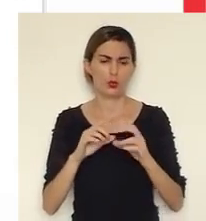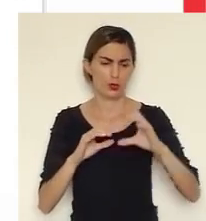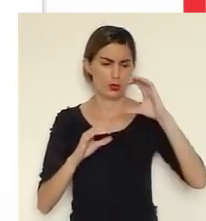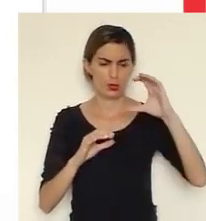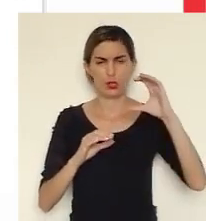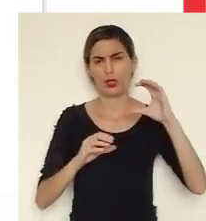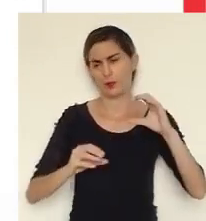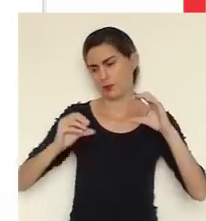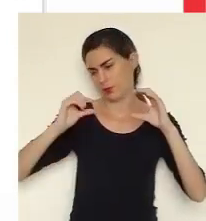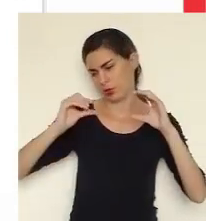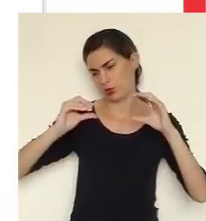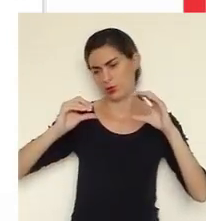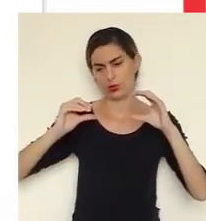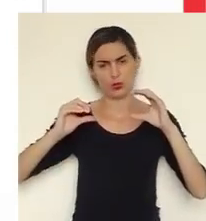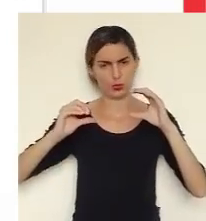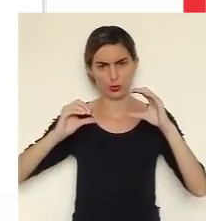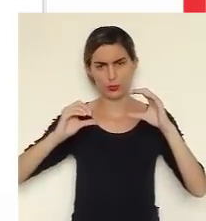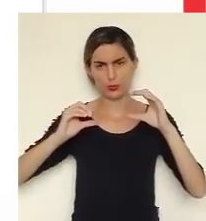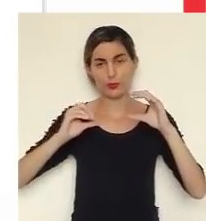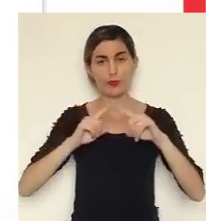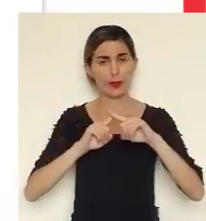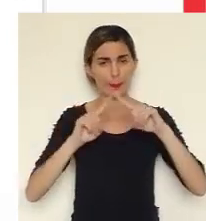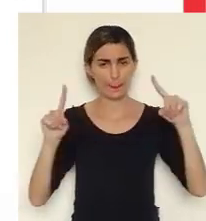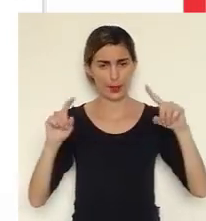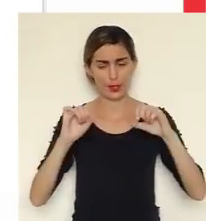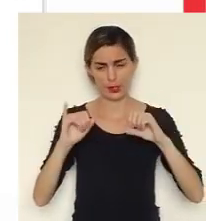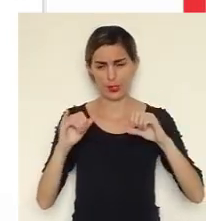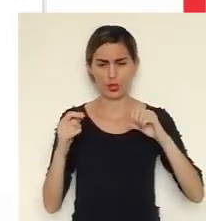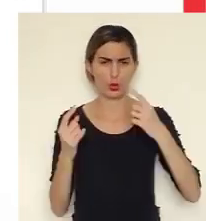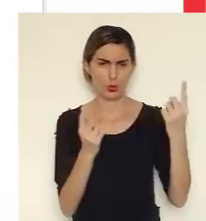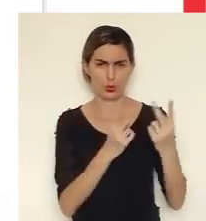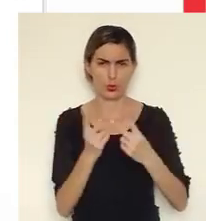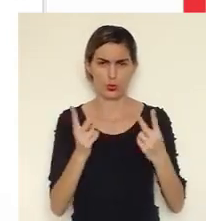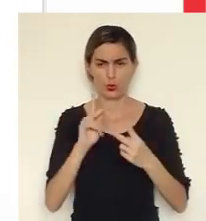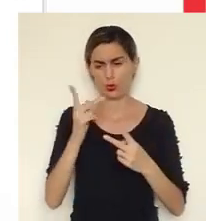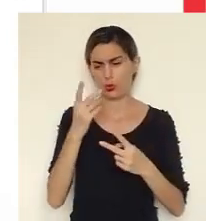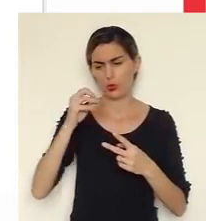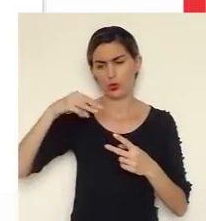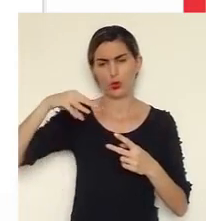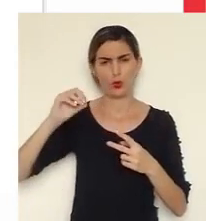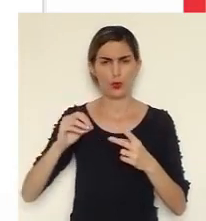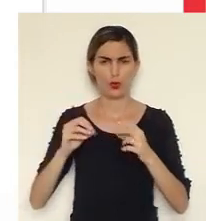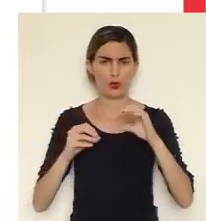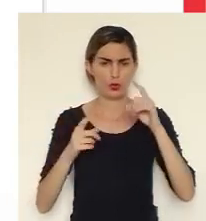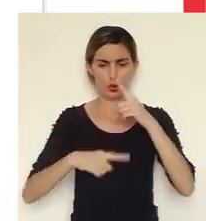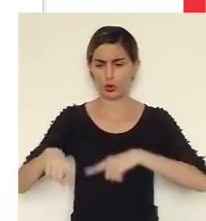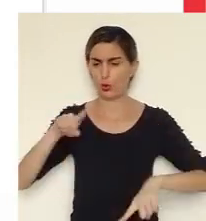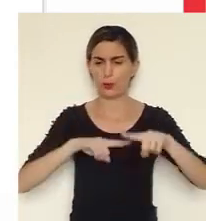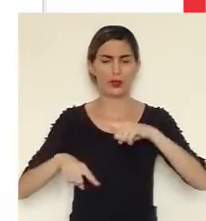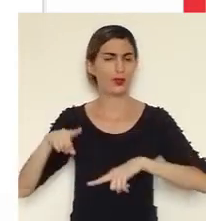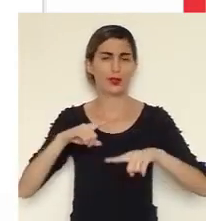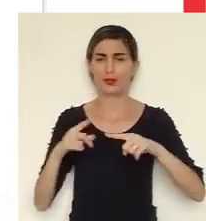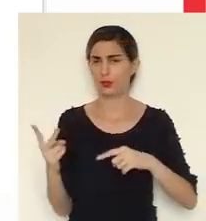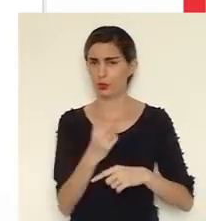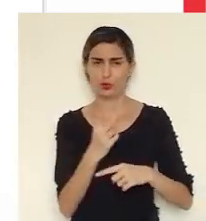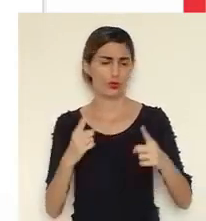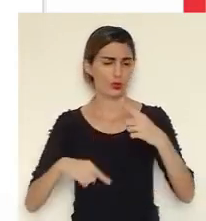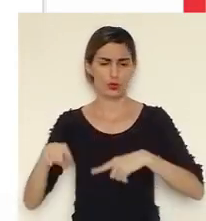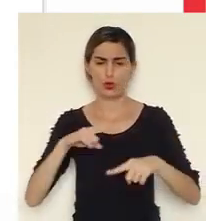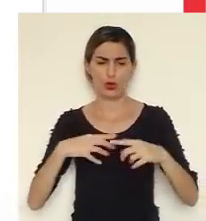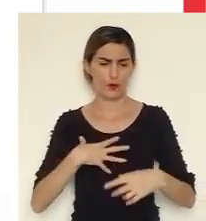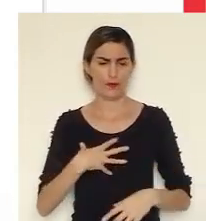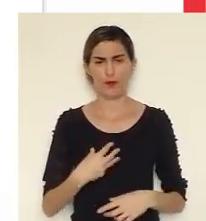o C maiúsculo e o C minúsculo. Mas, se eles são homozigotos, ambos são dominantes.